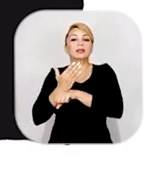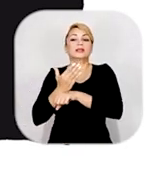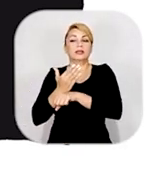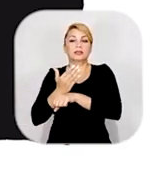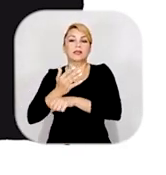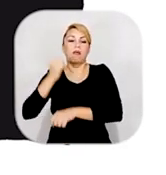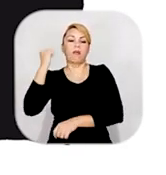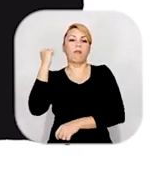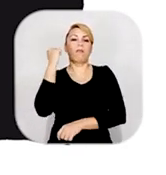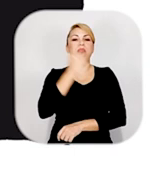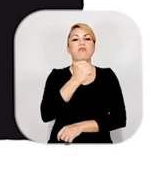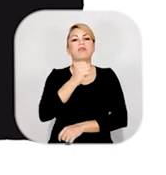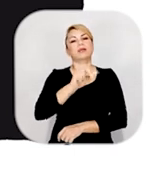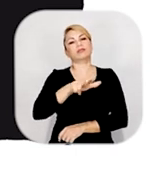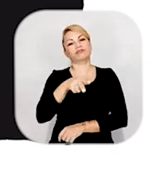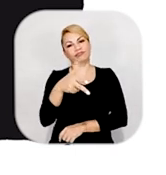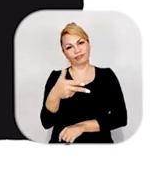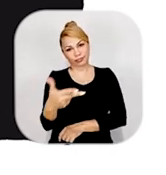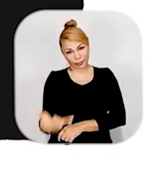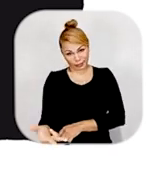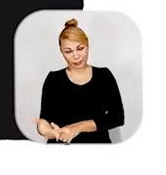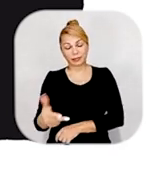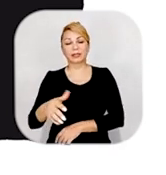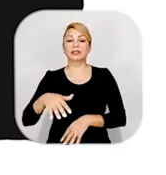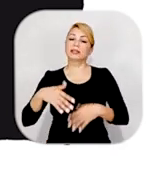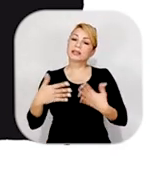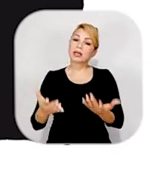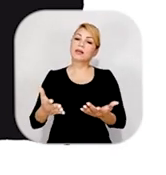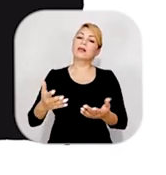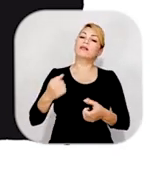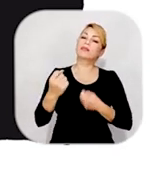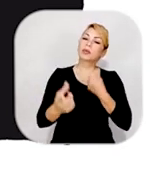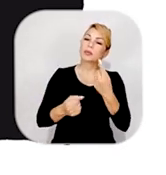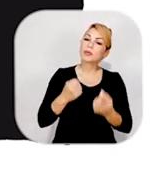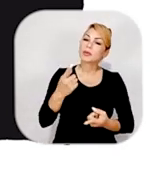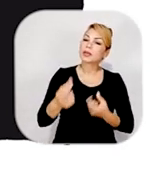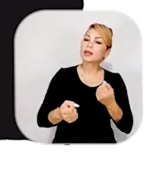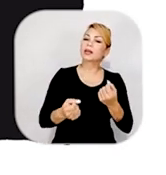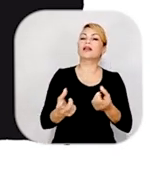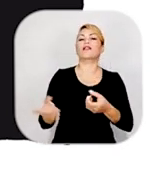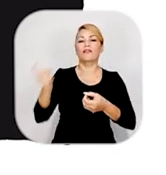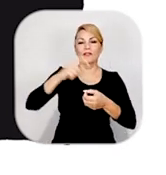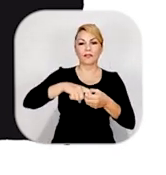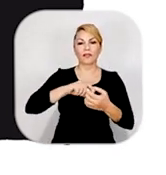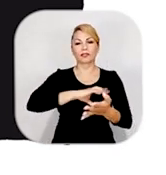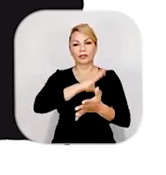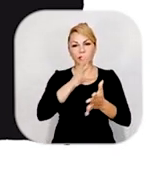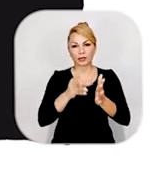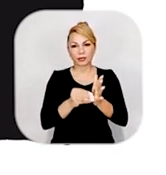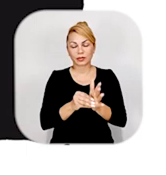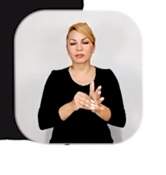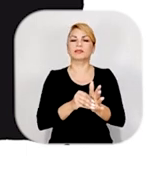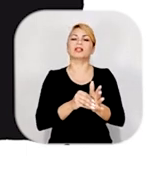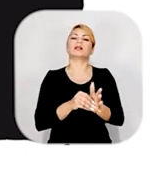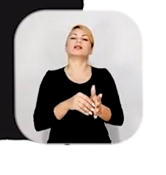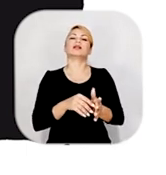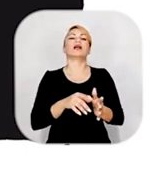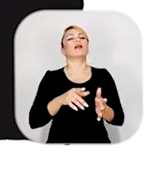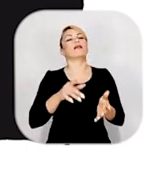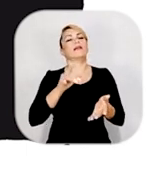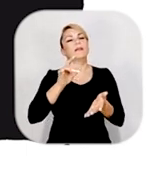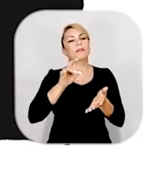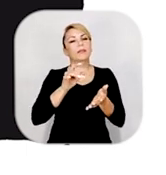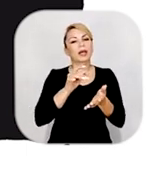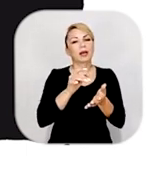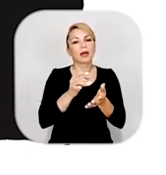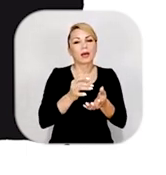volto sempre na área amazônica para fazer reportagens. E é claro,